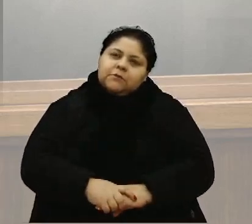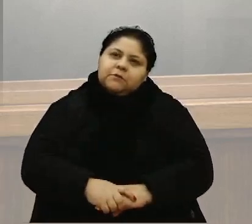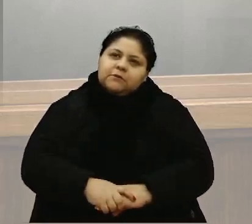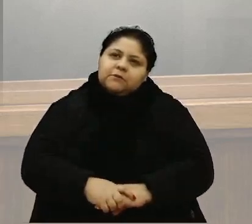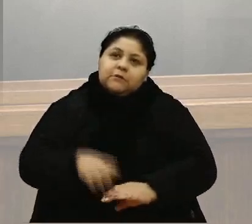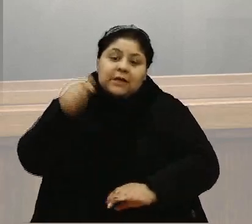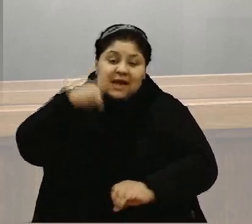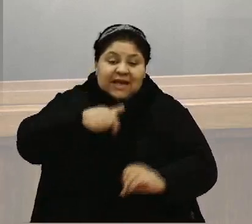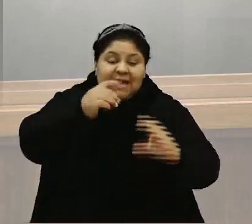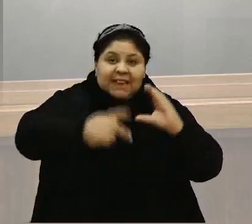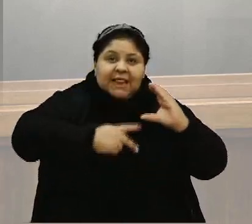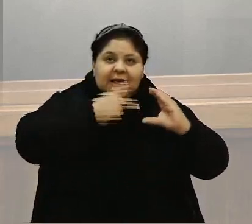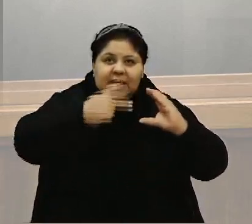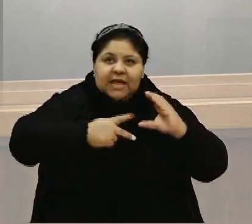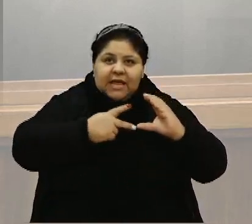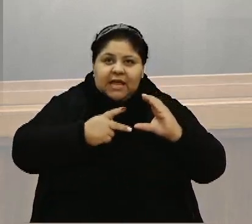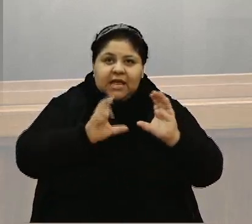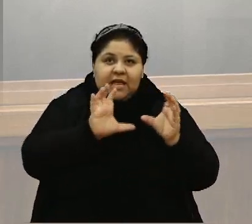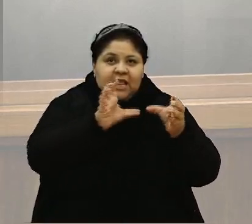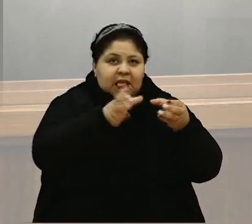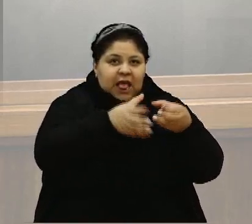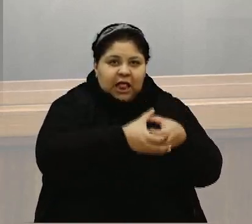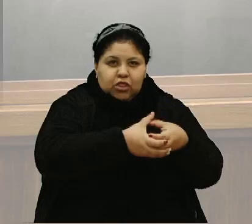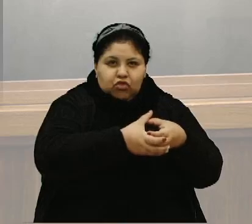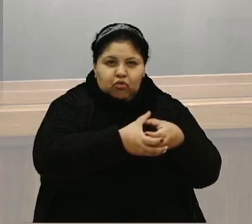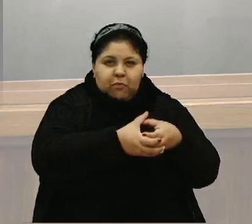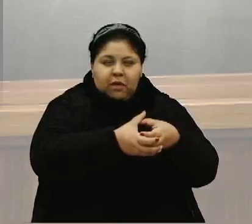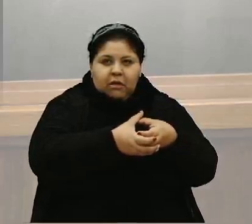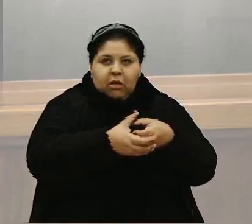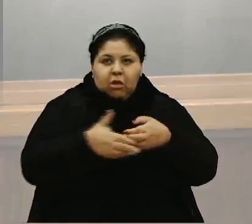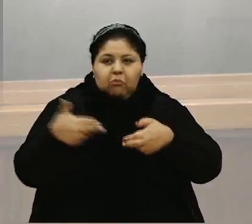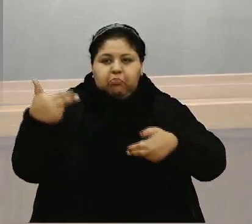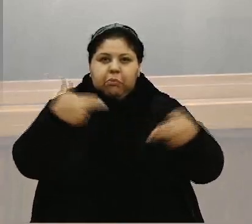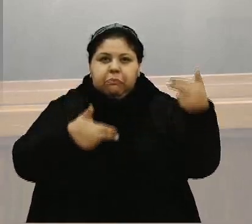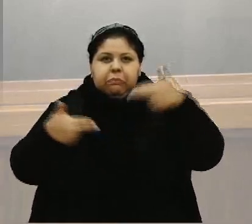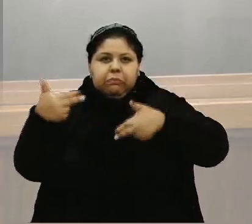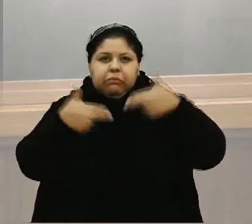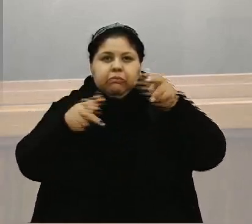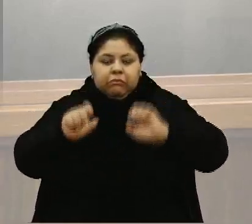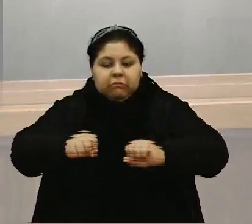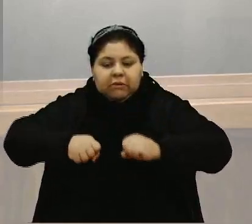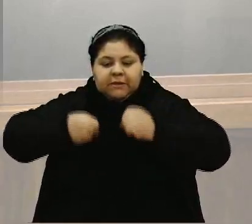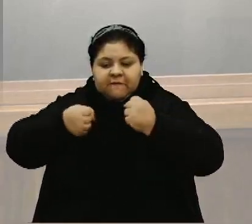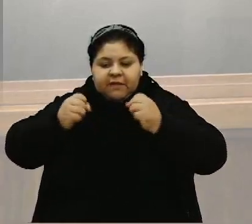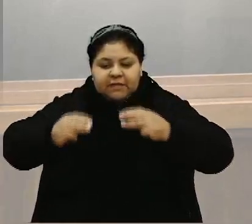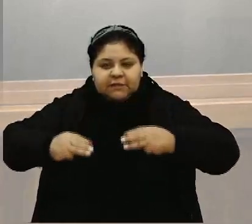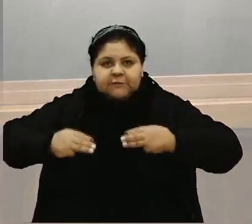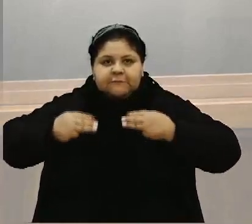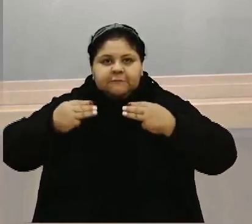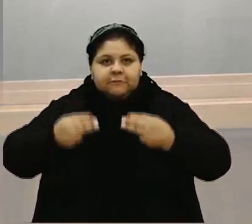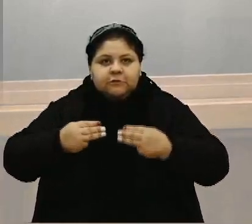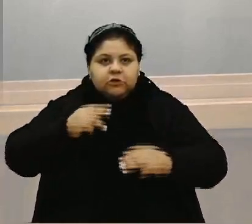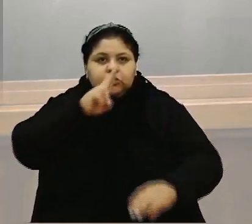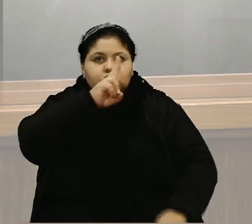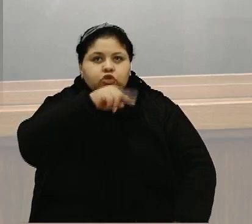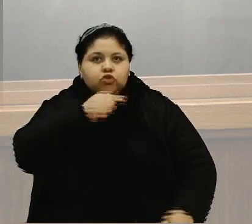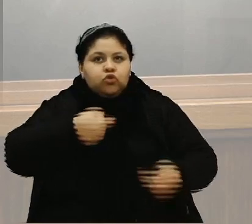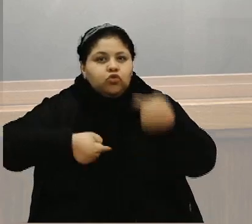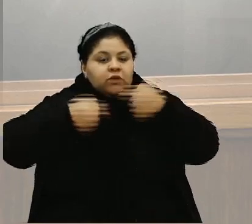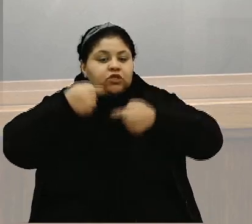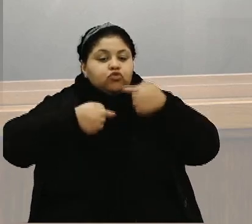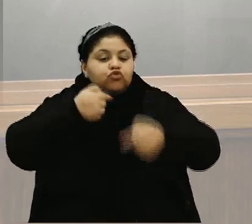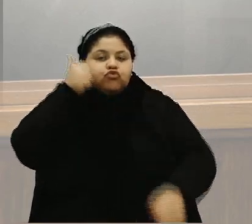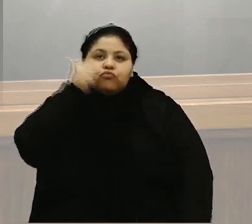na Câmara, a turma da guilhotina, que é a turma que está defendendo essa moção, nunca fez o debate de